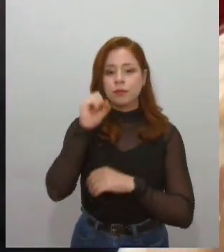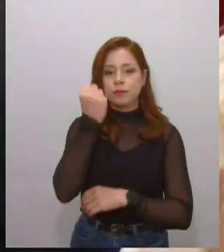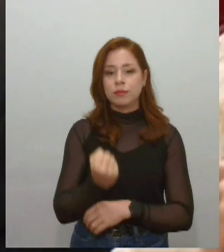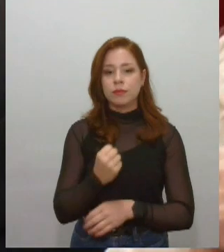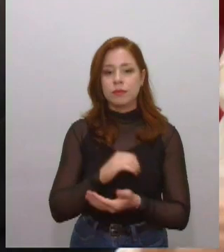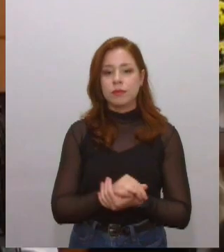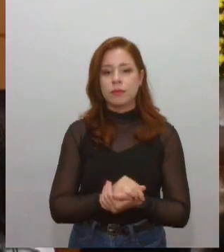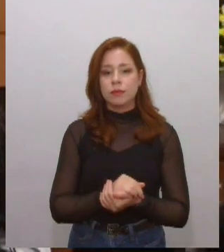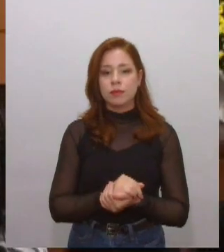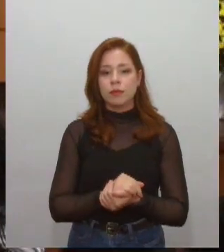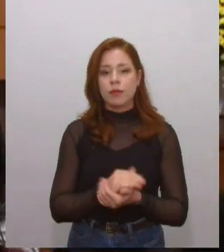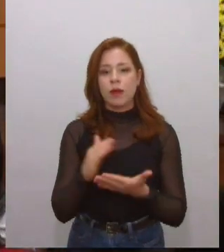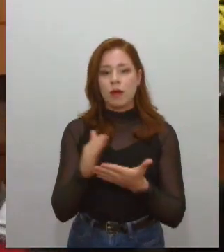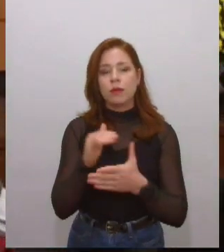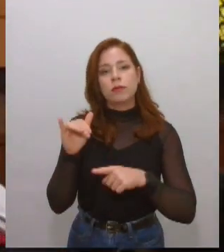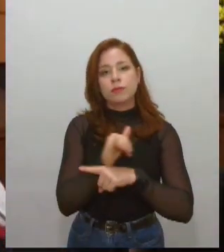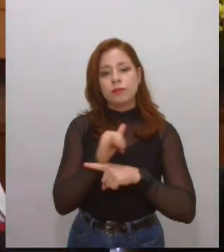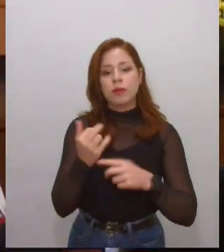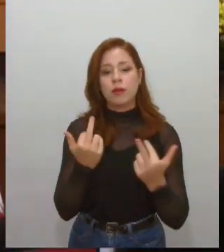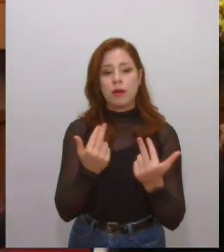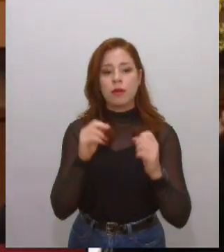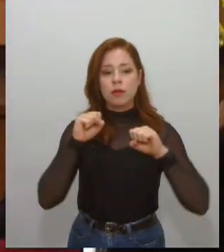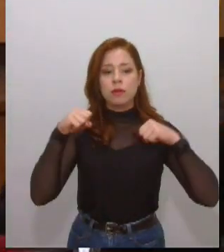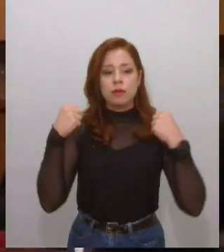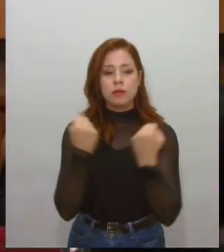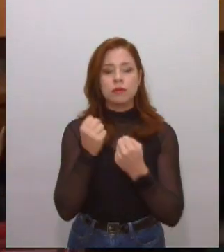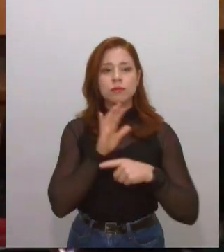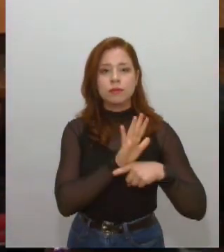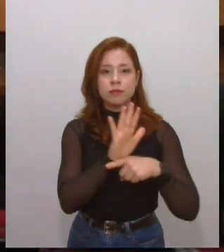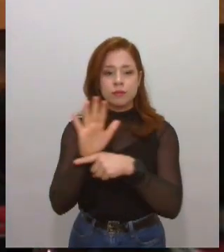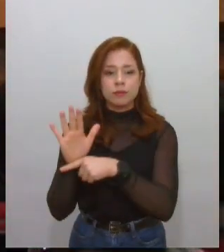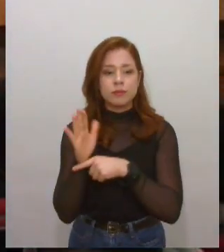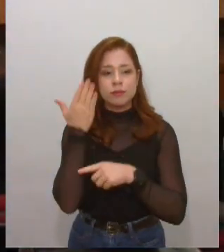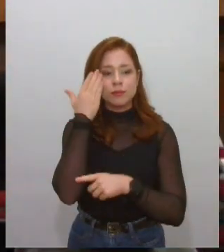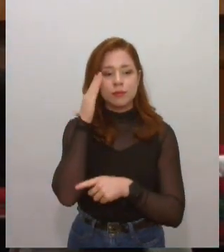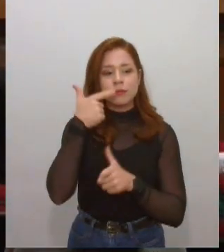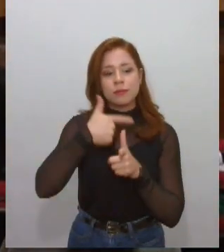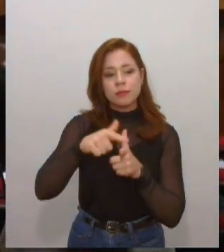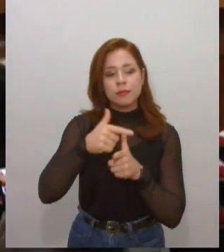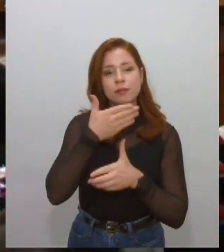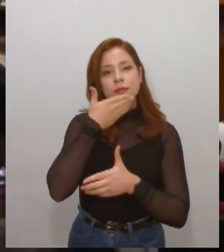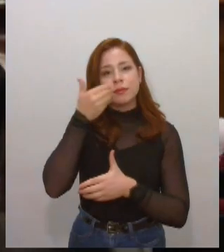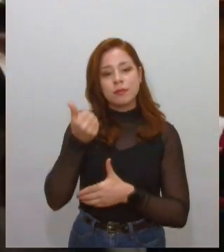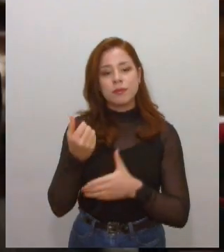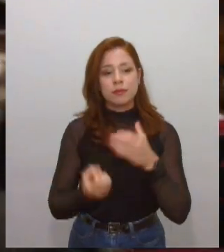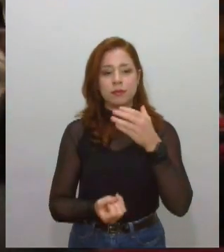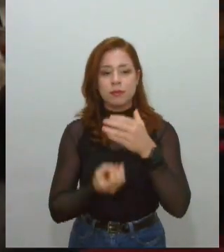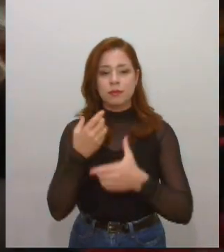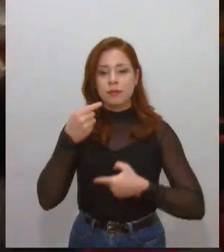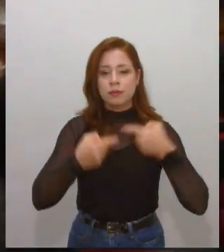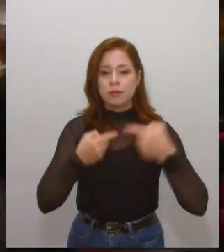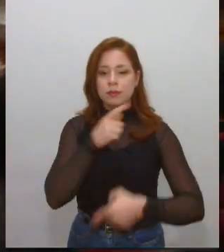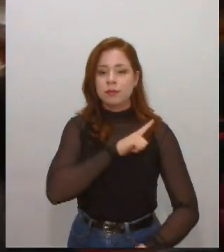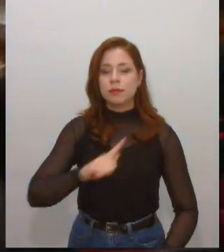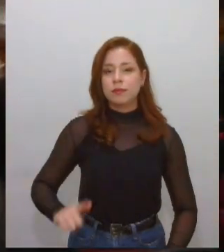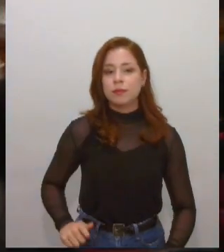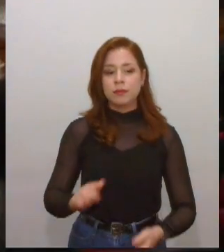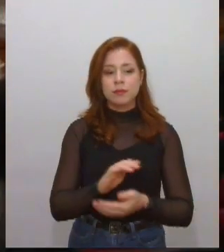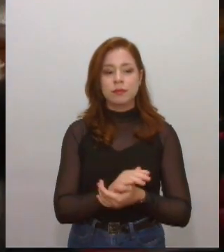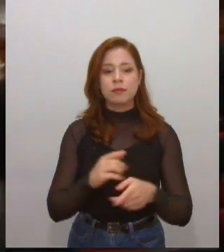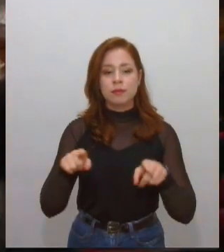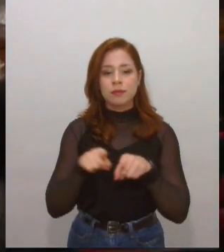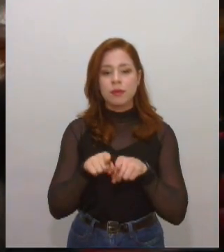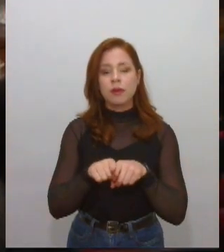o seminário ajudam a melhor entender o problema na criação de políticas públicas e na manutenção